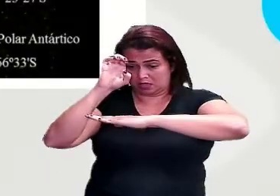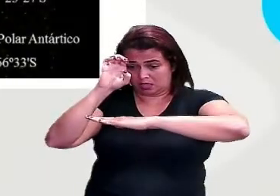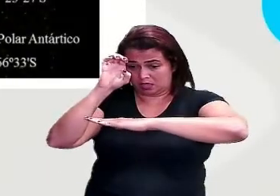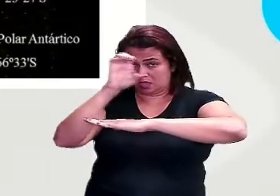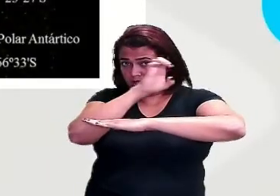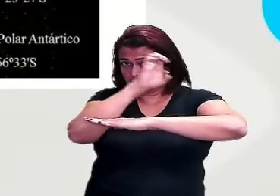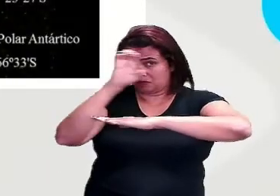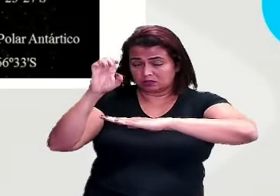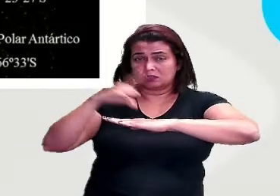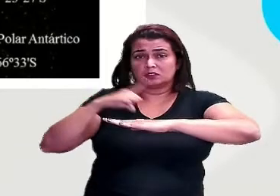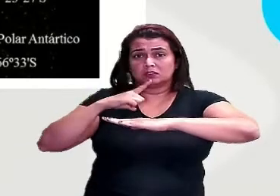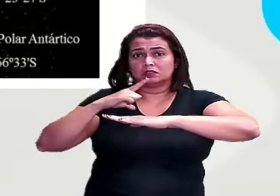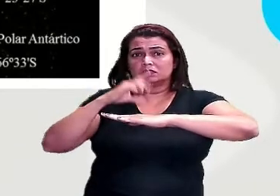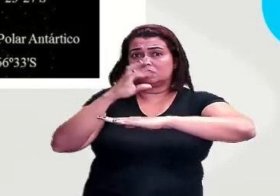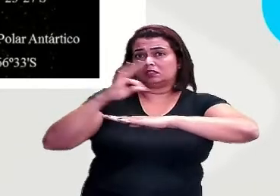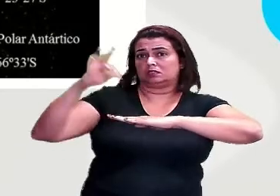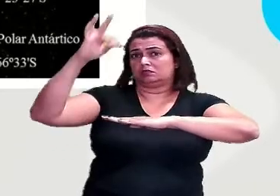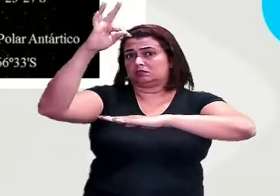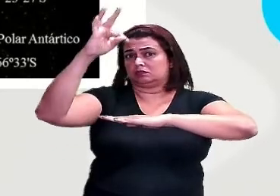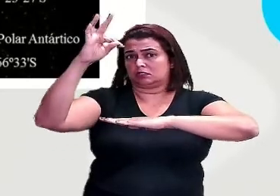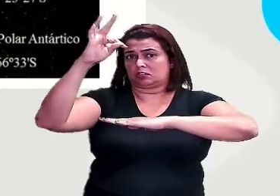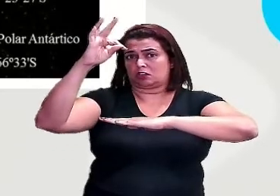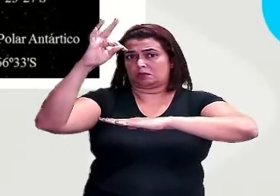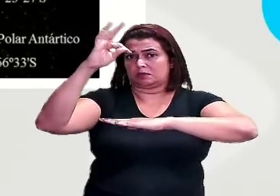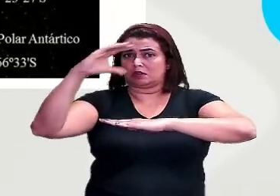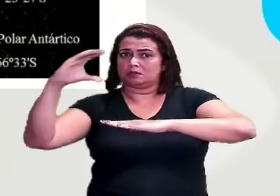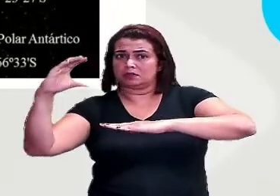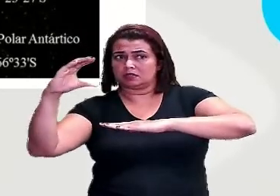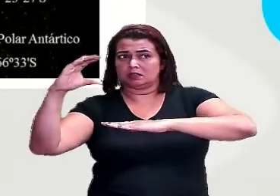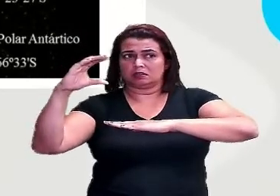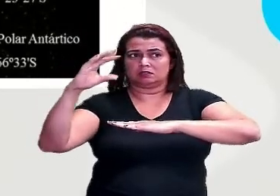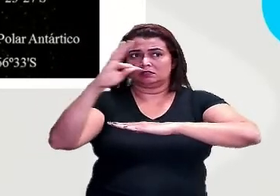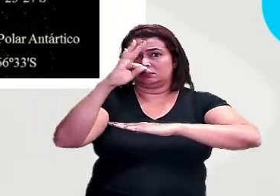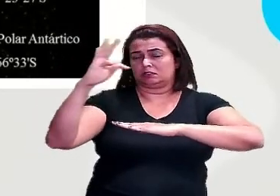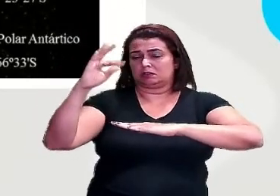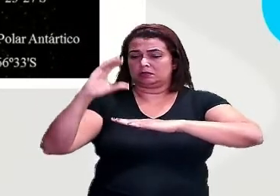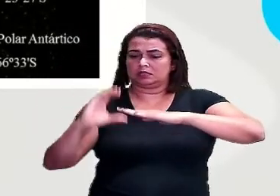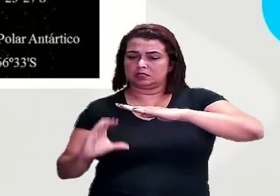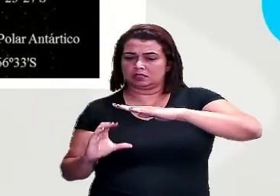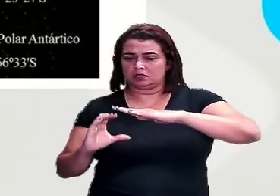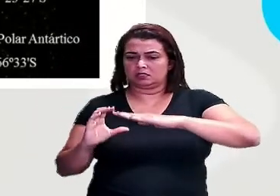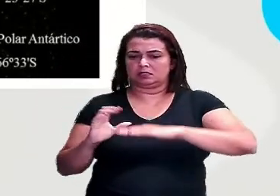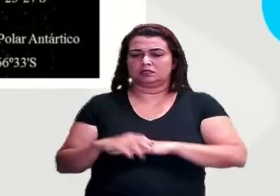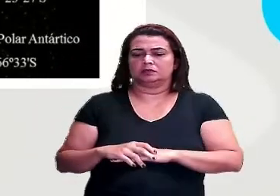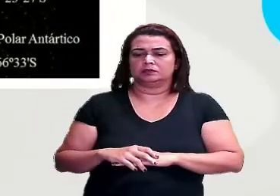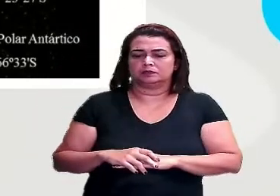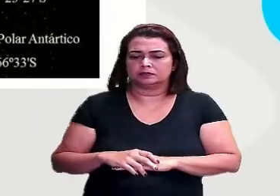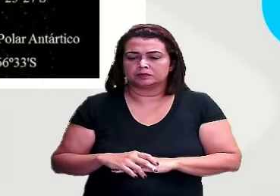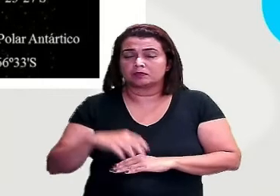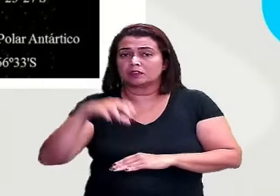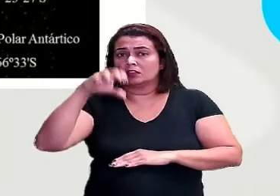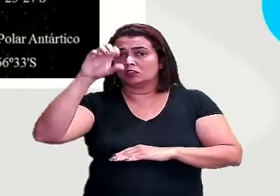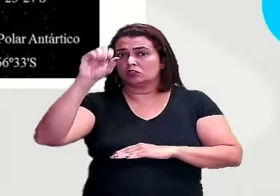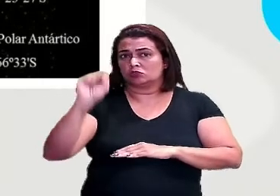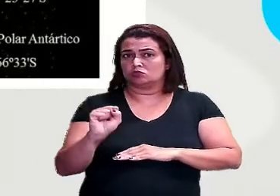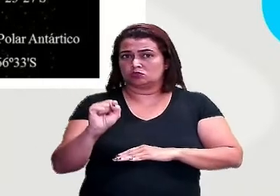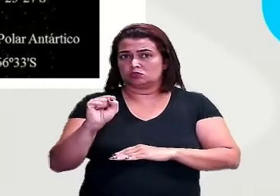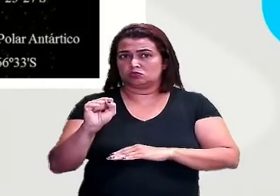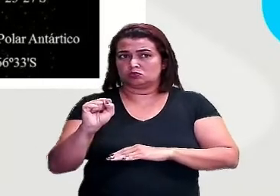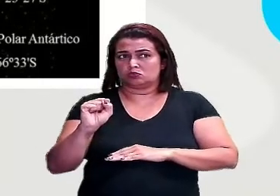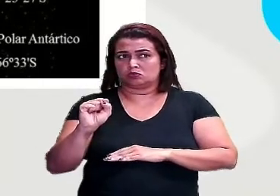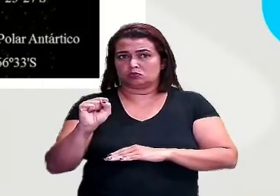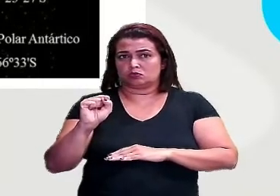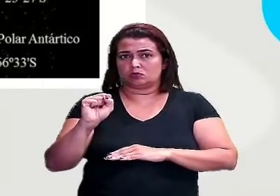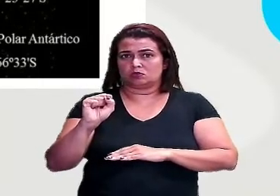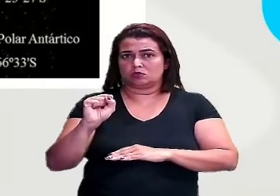temos os trópicos de Capricórnio e Câncer, o trópico de Capricórnio na região sul, o trópico de Câncer no